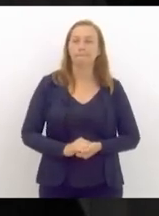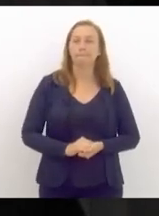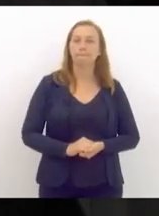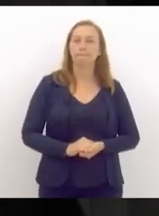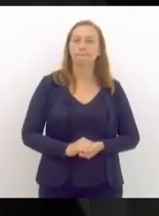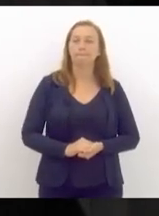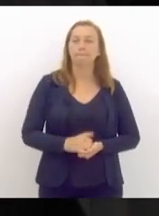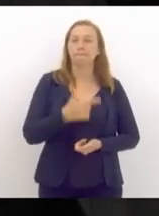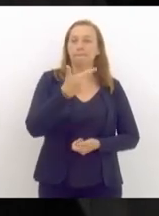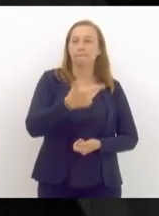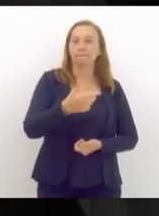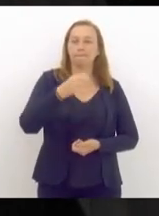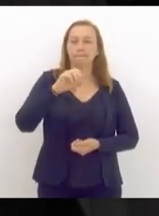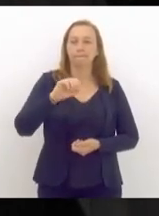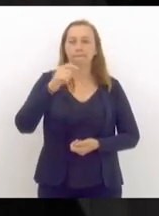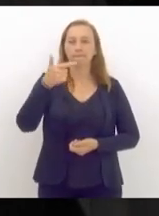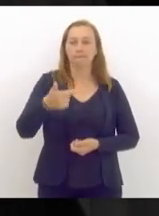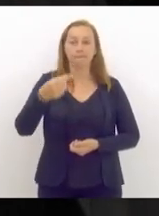fevereiro de 2023.